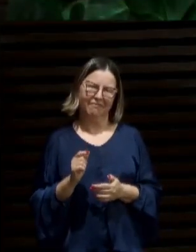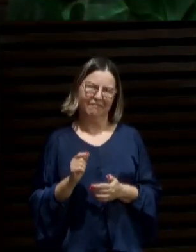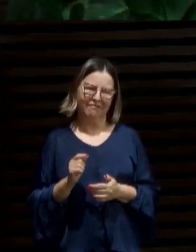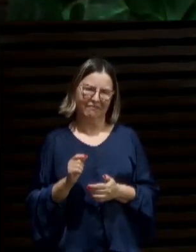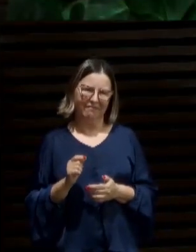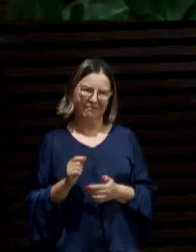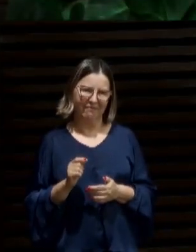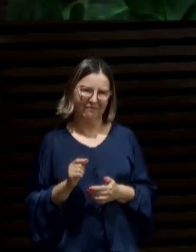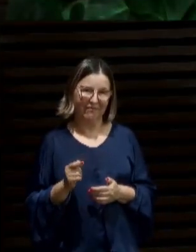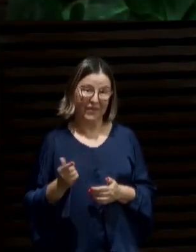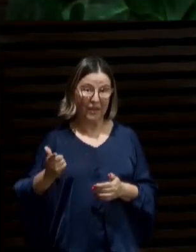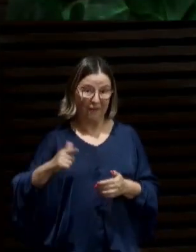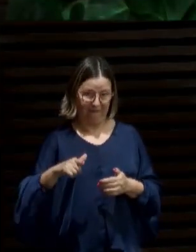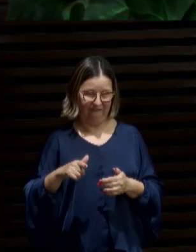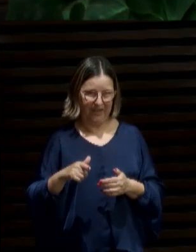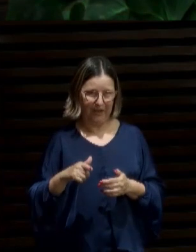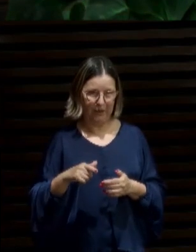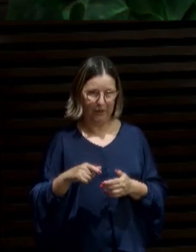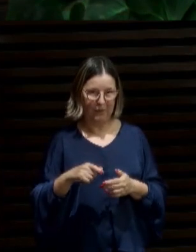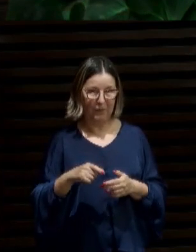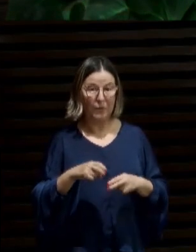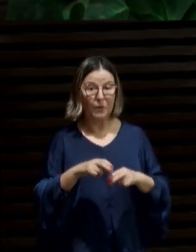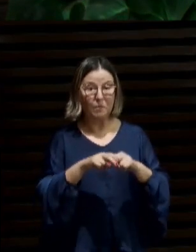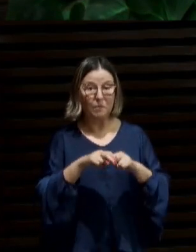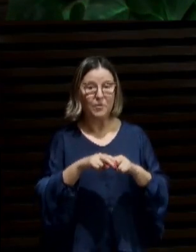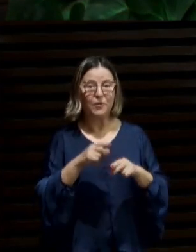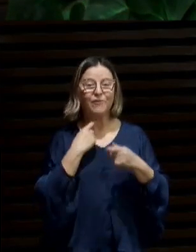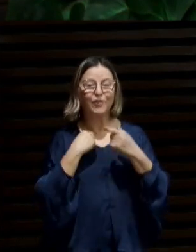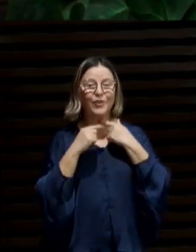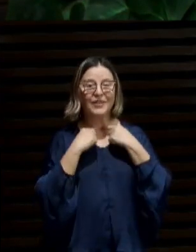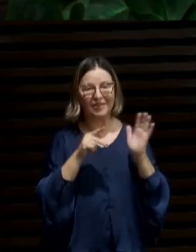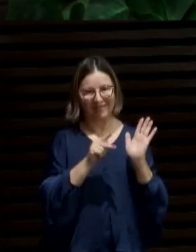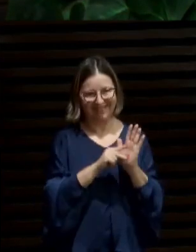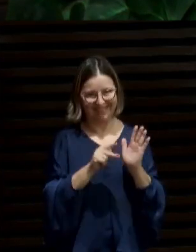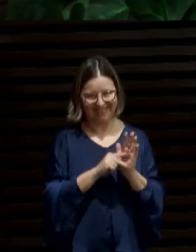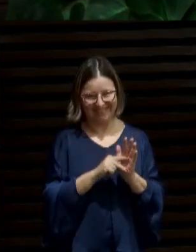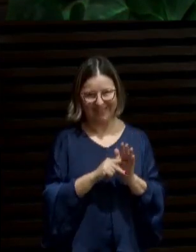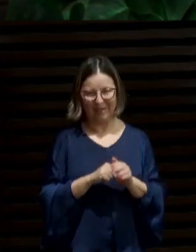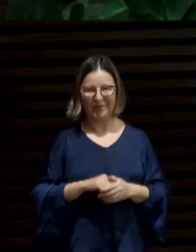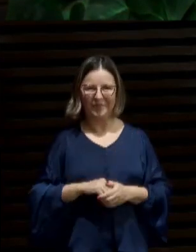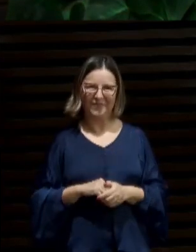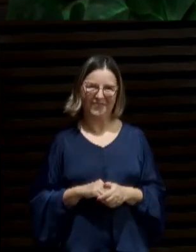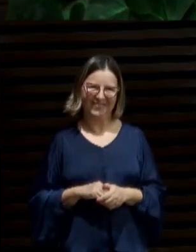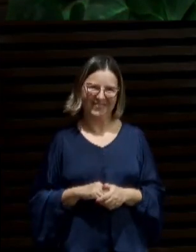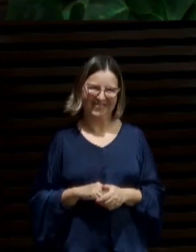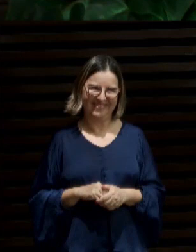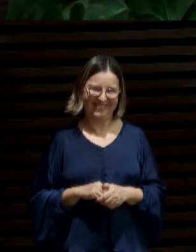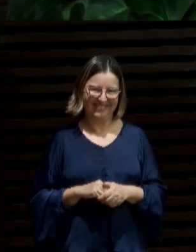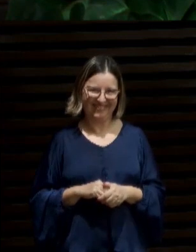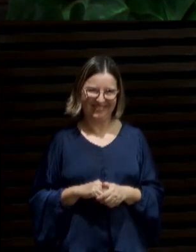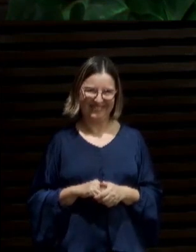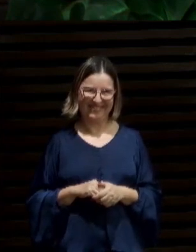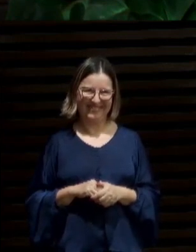de moto própria. Ele veio de moto emprestada. É um cacófato da língua portuguesa, ele disse: eu não